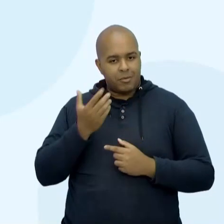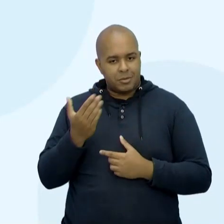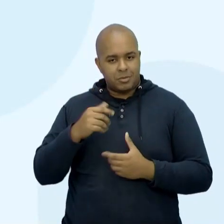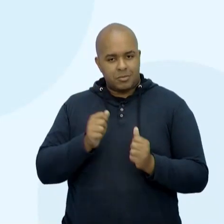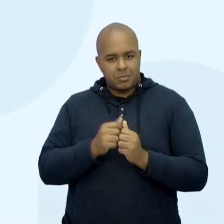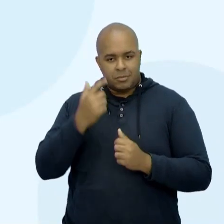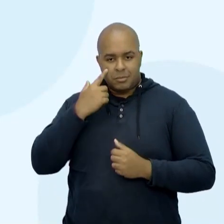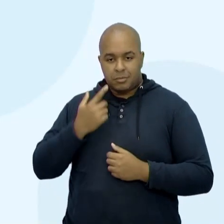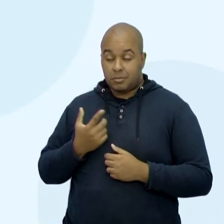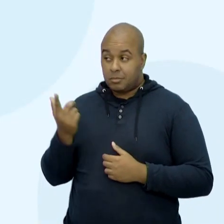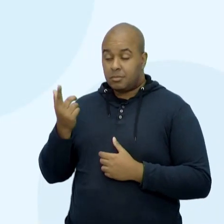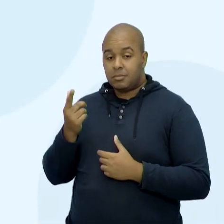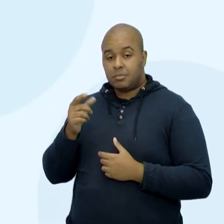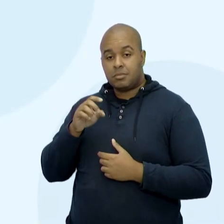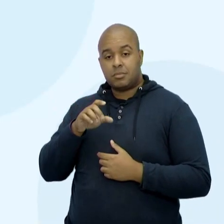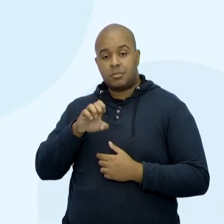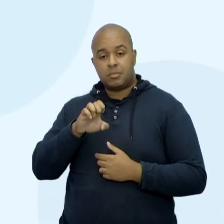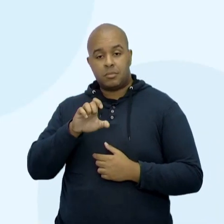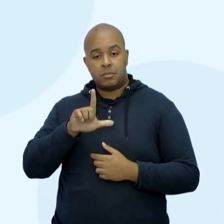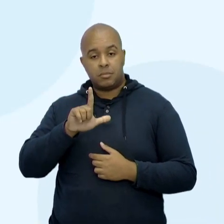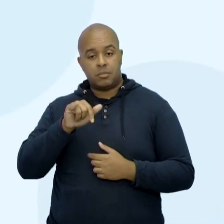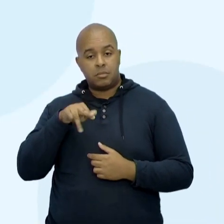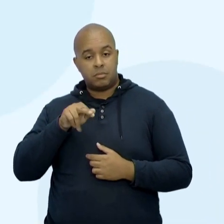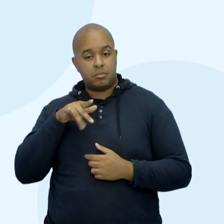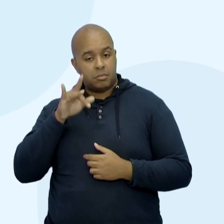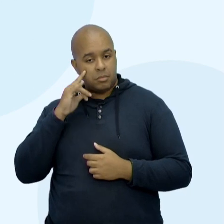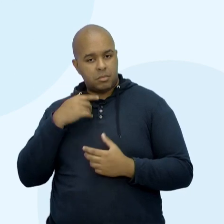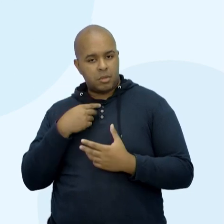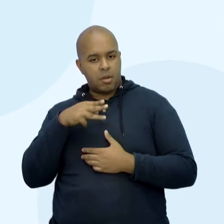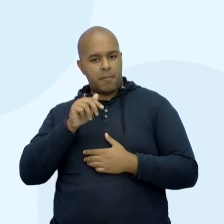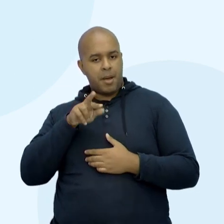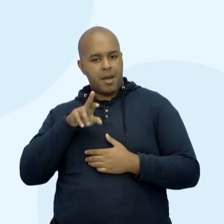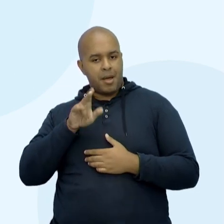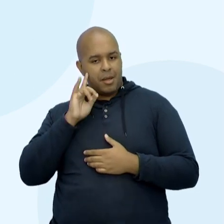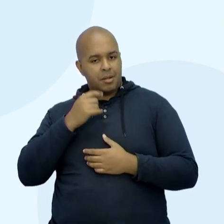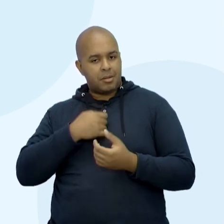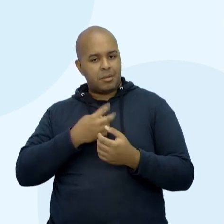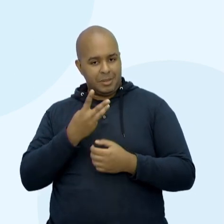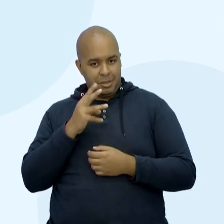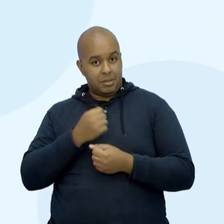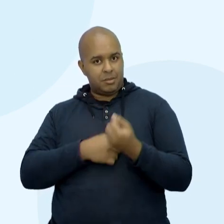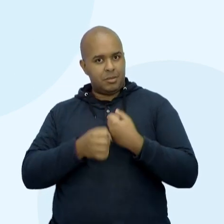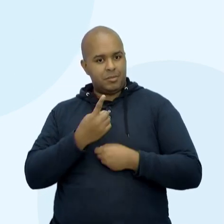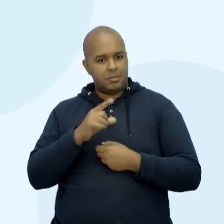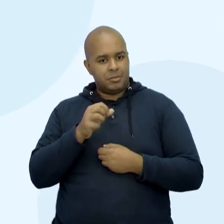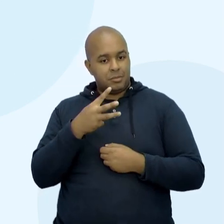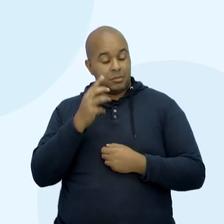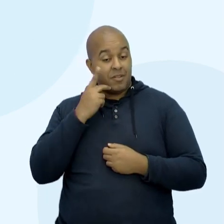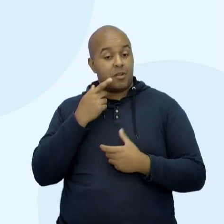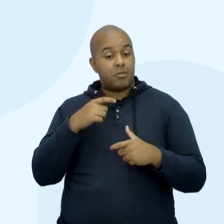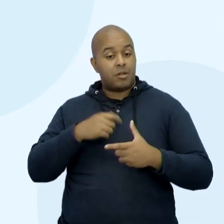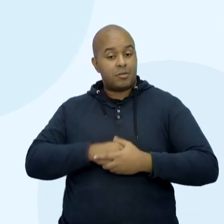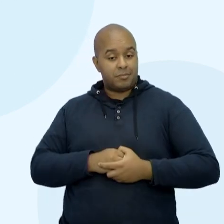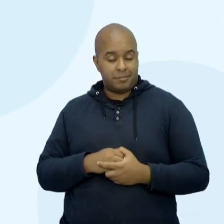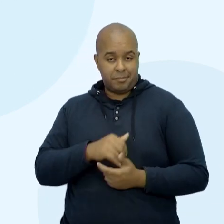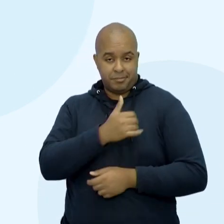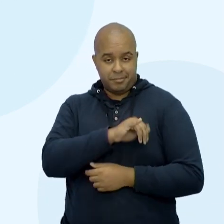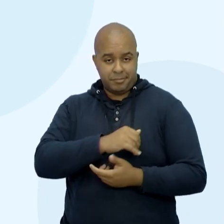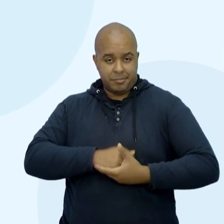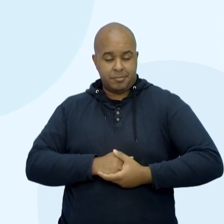Olha só, o filme Limite, do Mário Peixoto, é dos anos 30. E ele fala de onde? Ó, Rio de